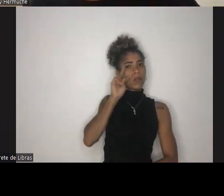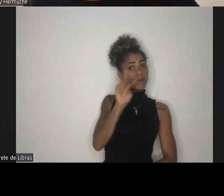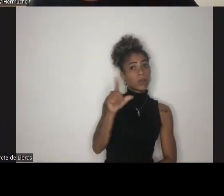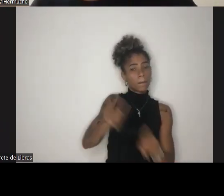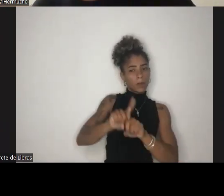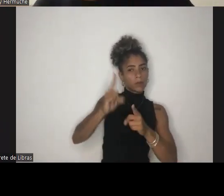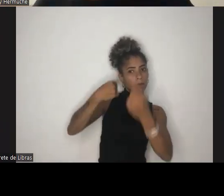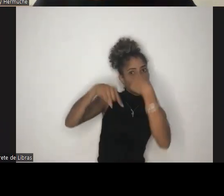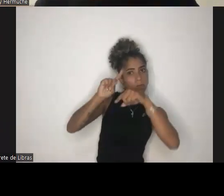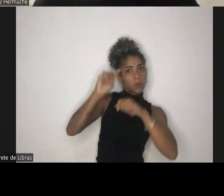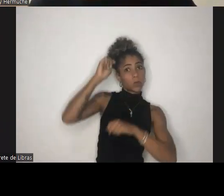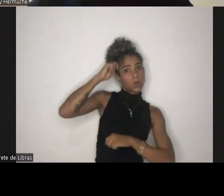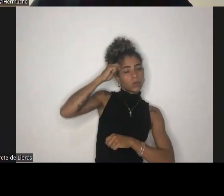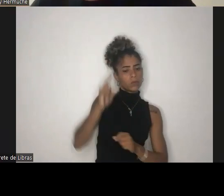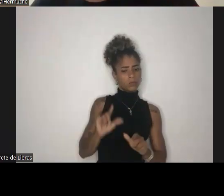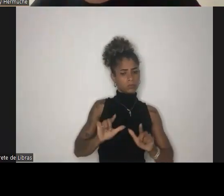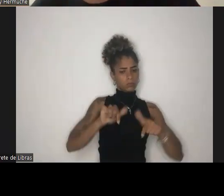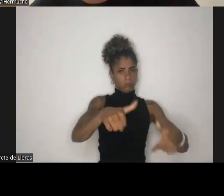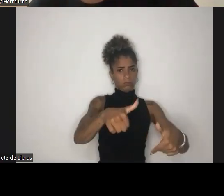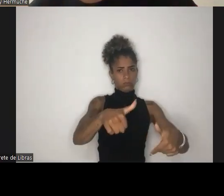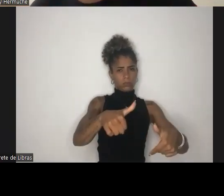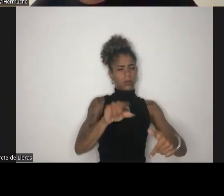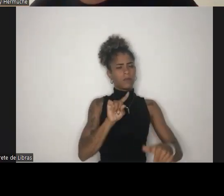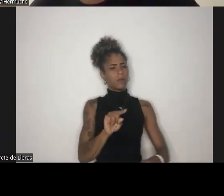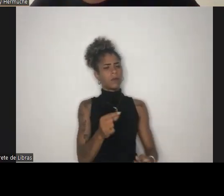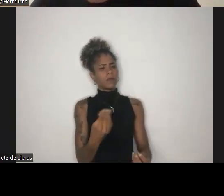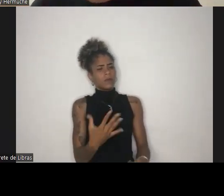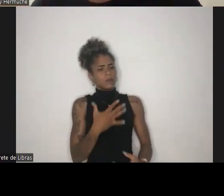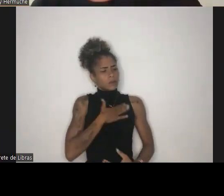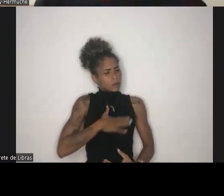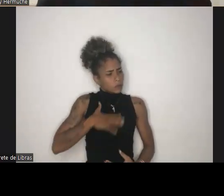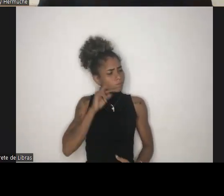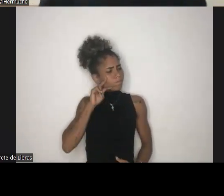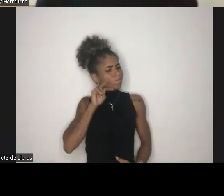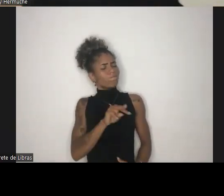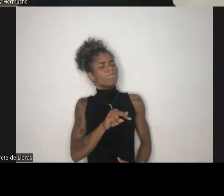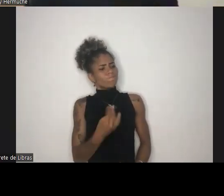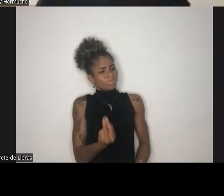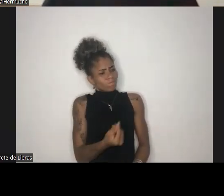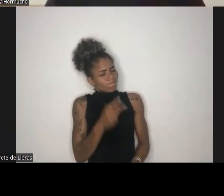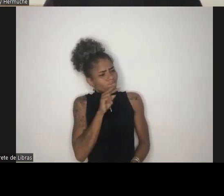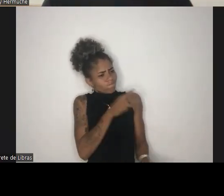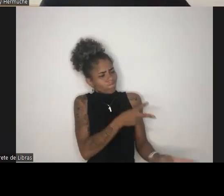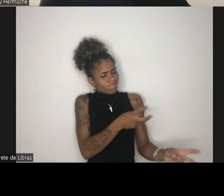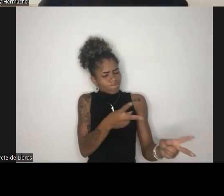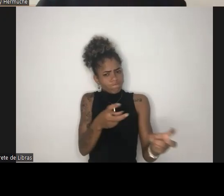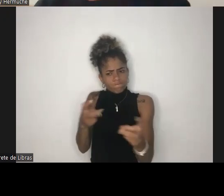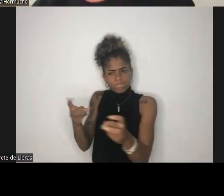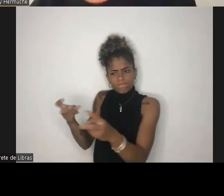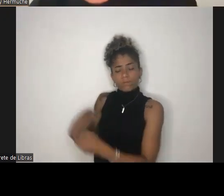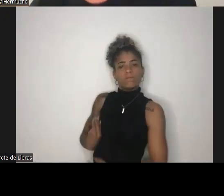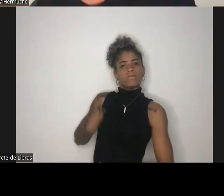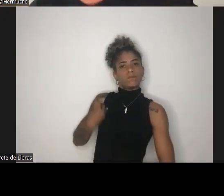do ator eu gosto de ver as angústias do ator ver a necessidade dele e aí existe uma